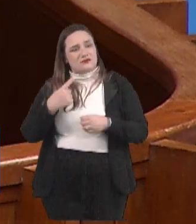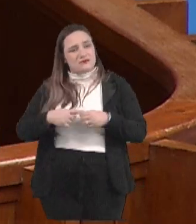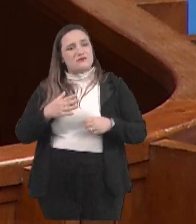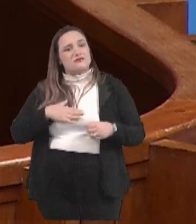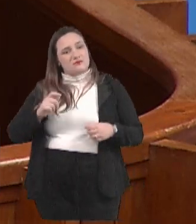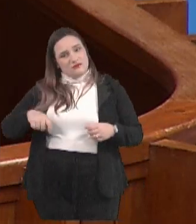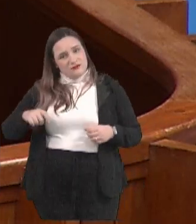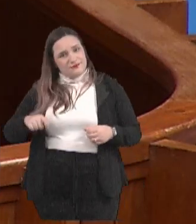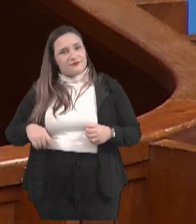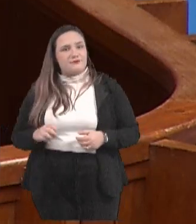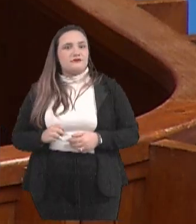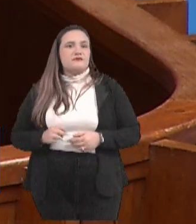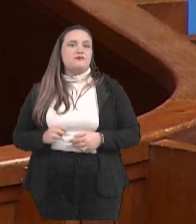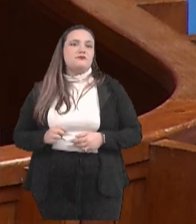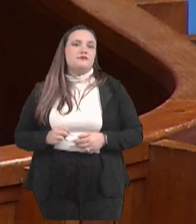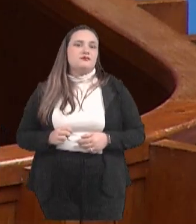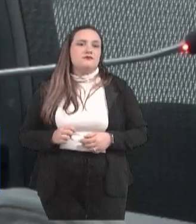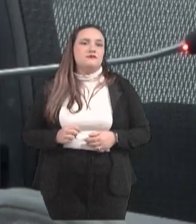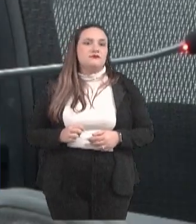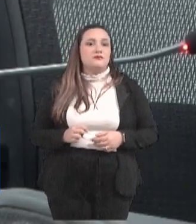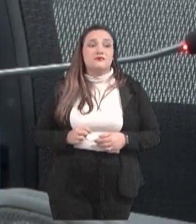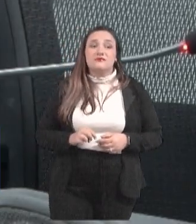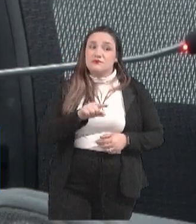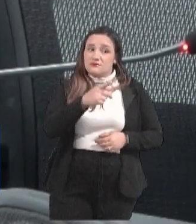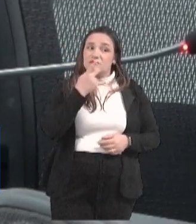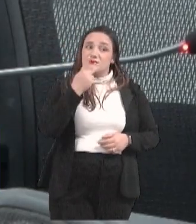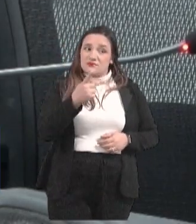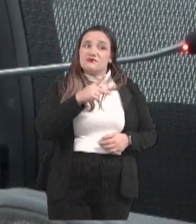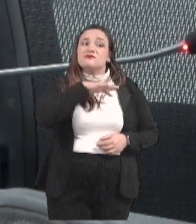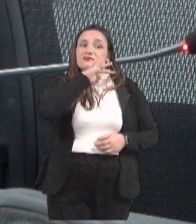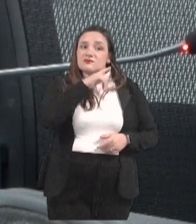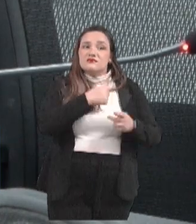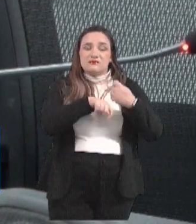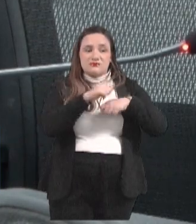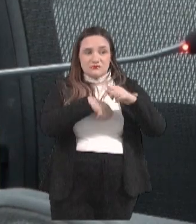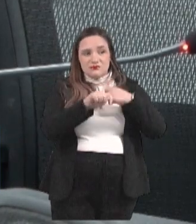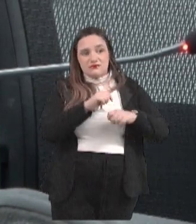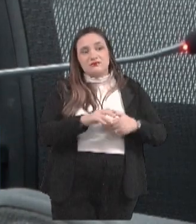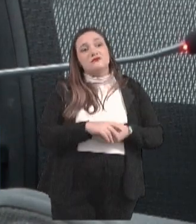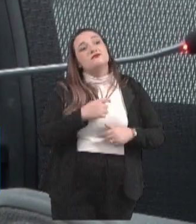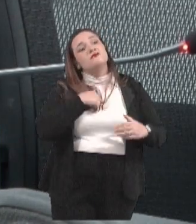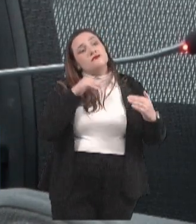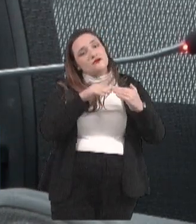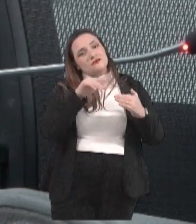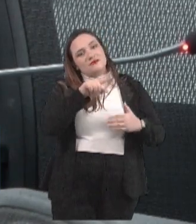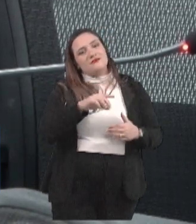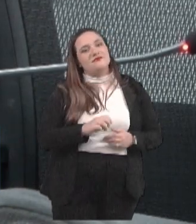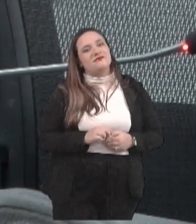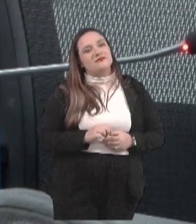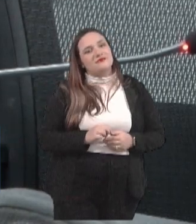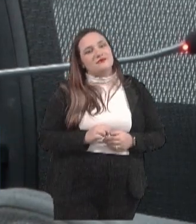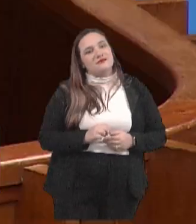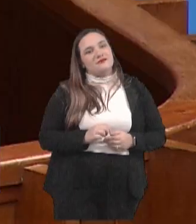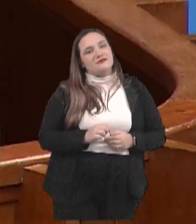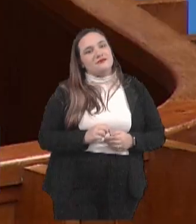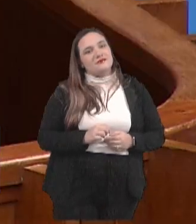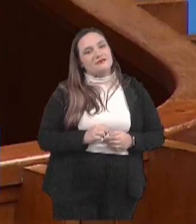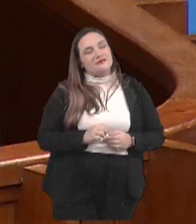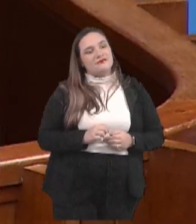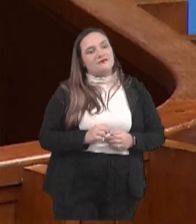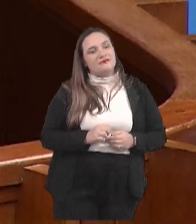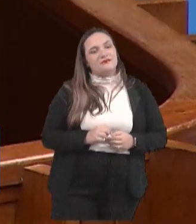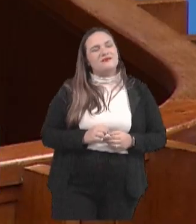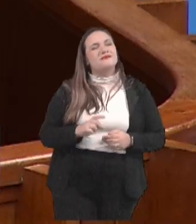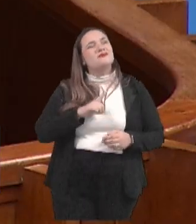lá, apesar de que Vossa Excelência fala que está muito mal administrada, do qual eu concordo com Vossa Excelência,